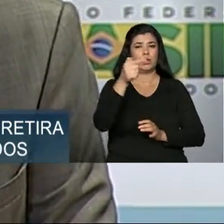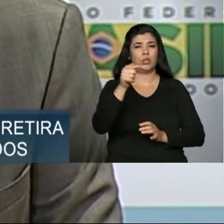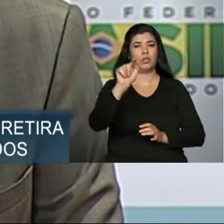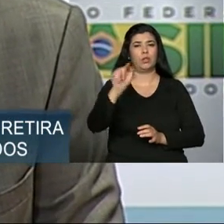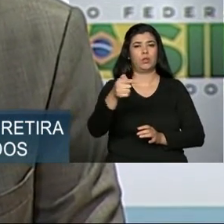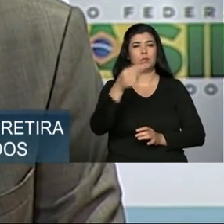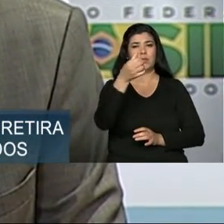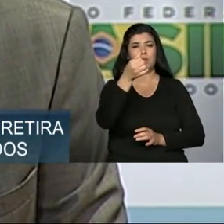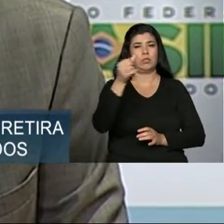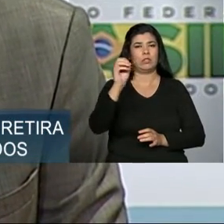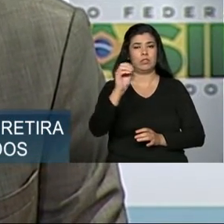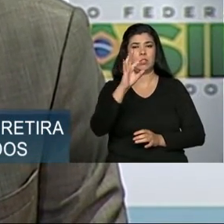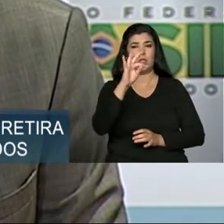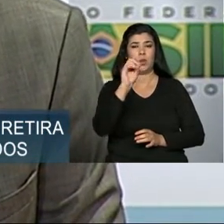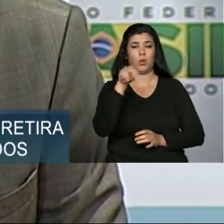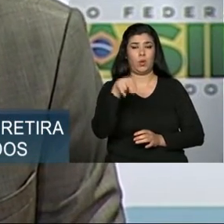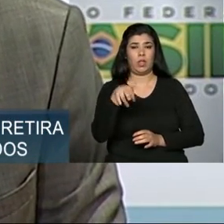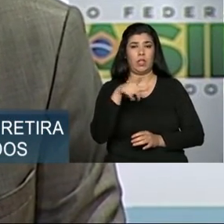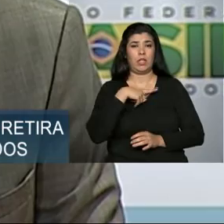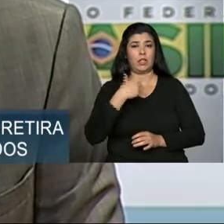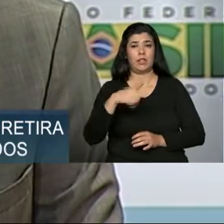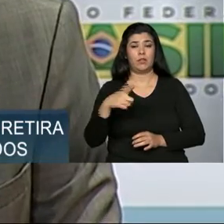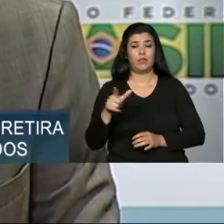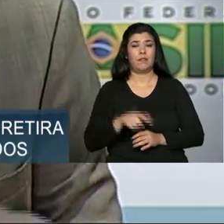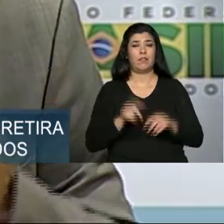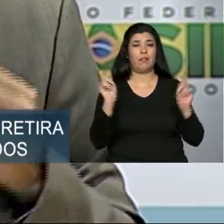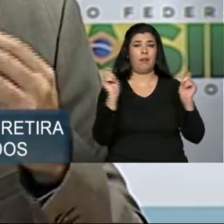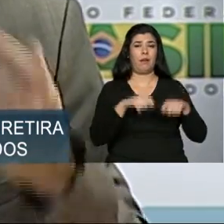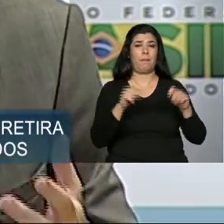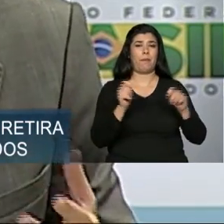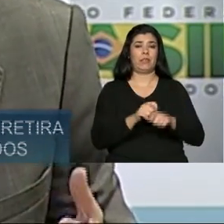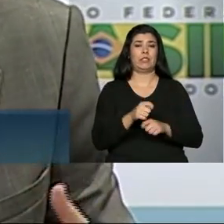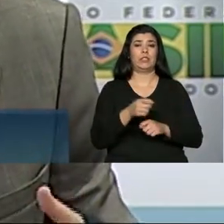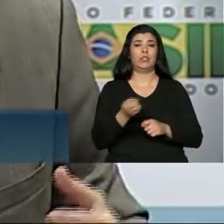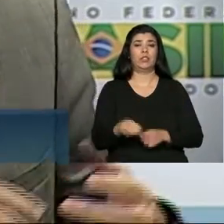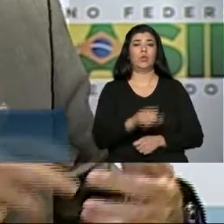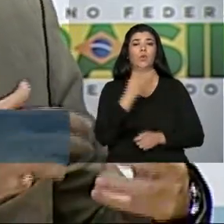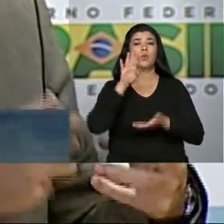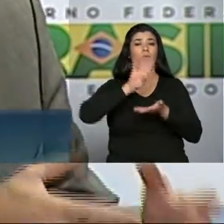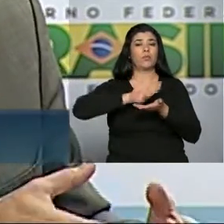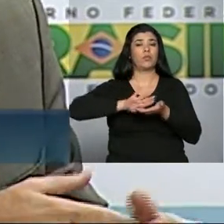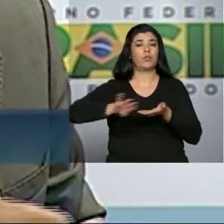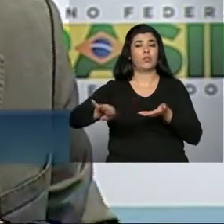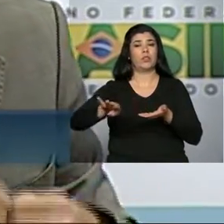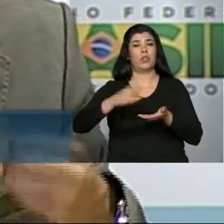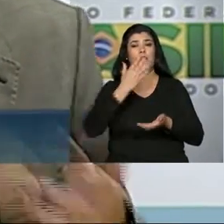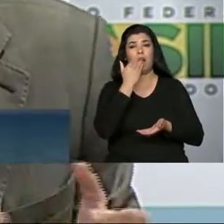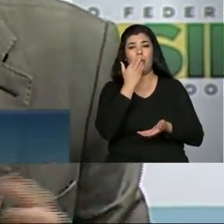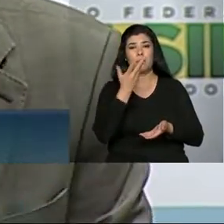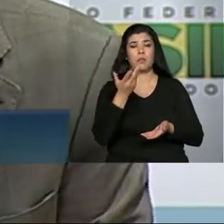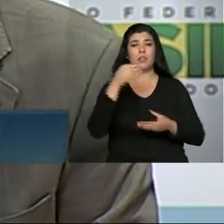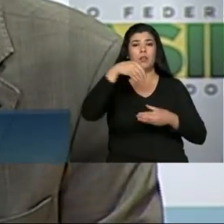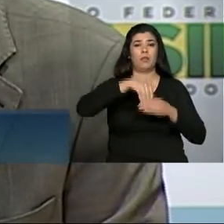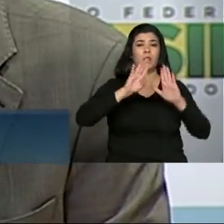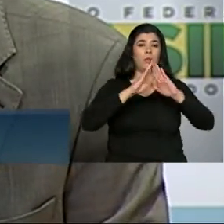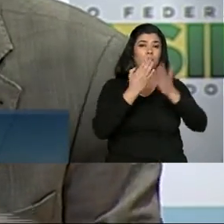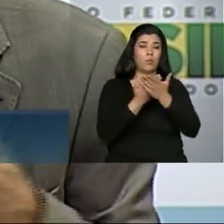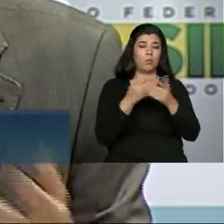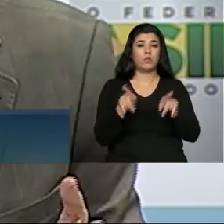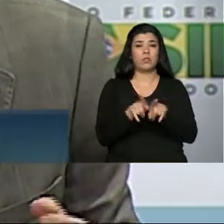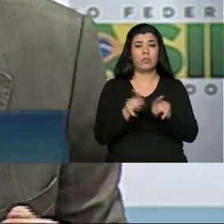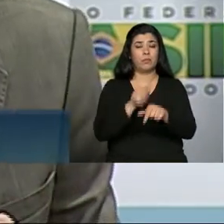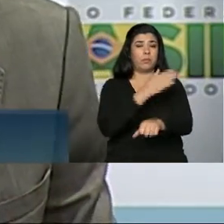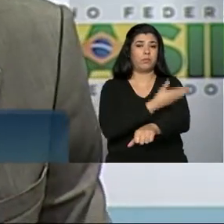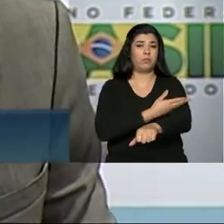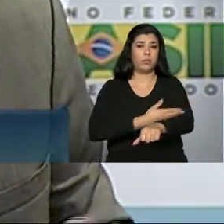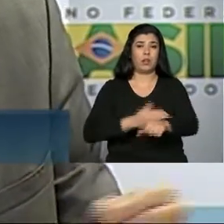7.600 toneladas, se nós também não tivermos capacidade de trabalharmos na alimentação, na merenda escolar, nos